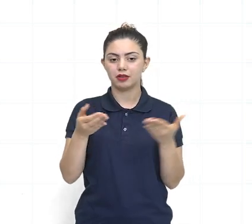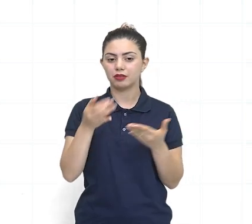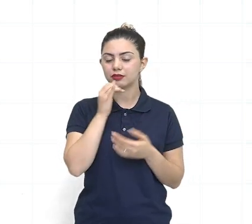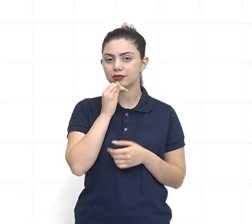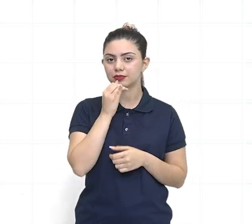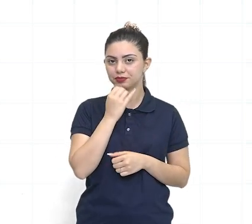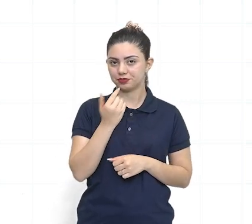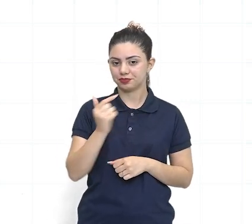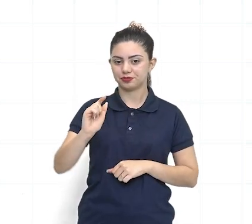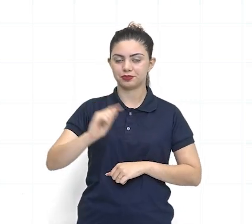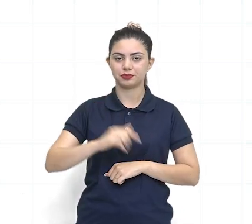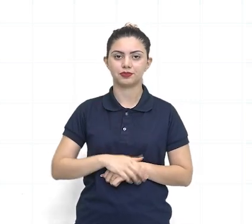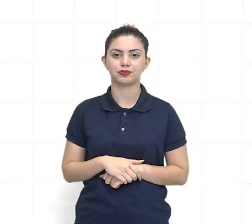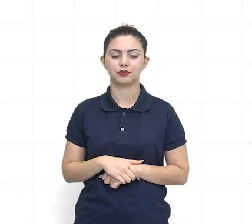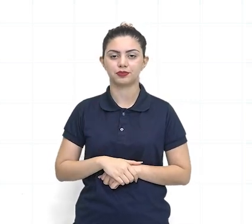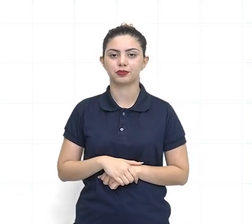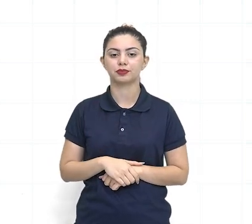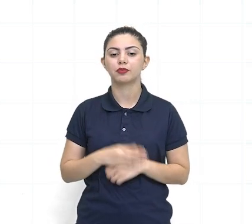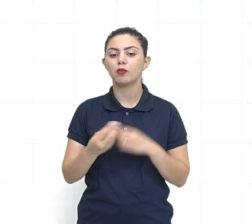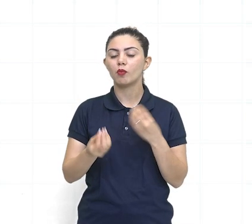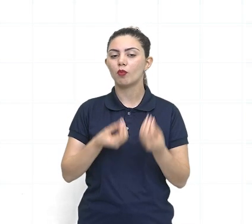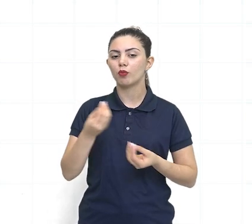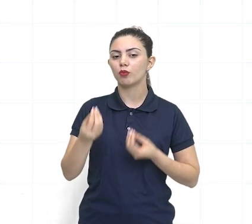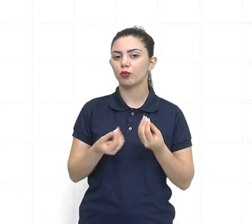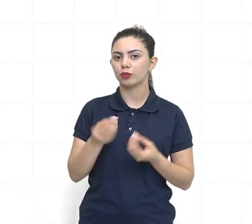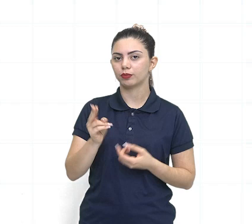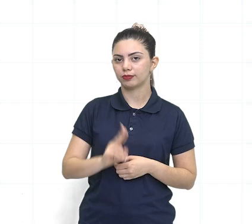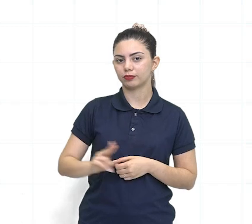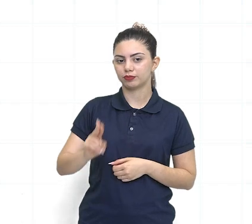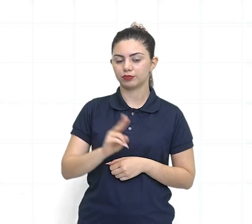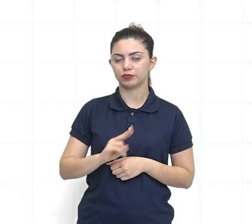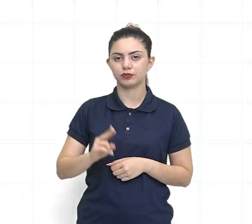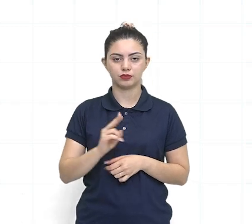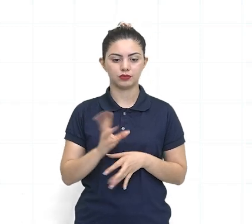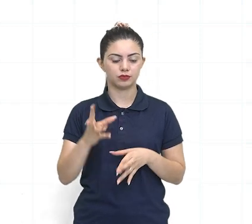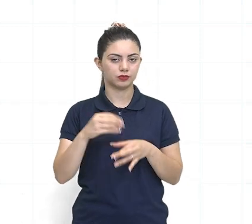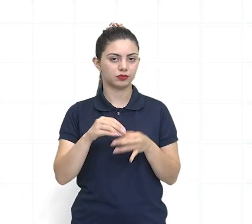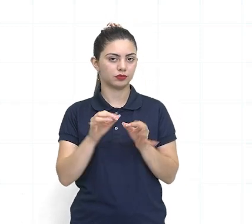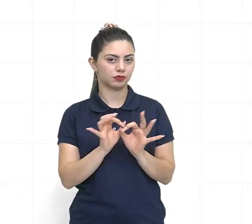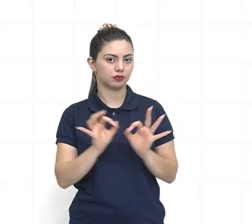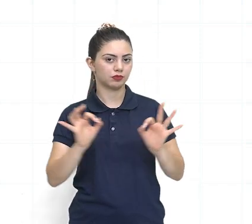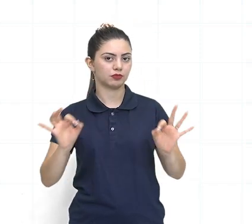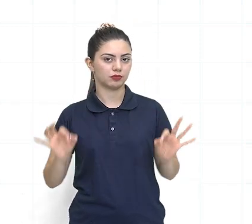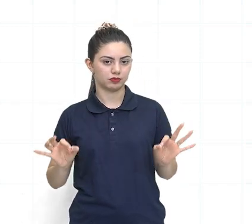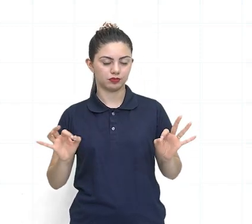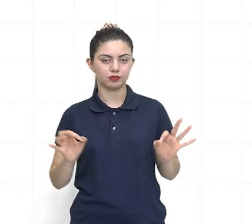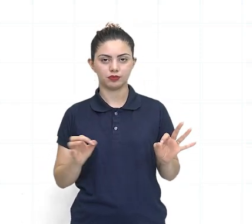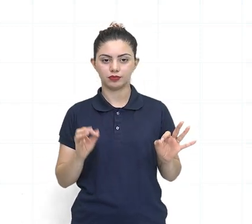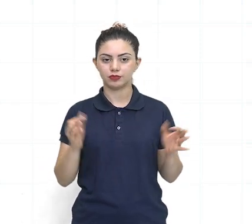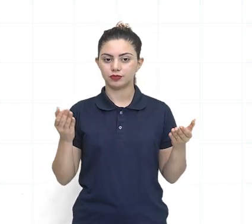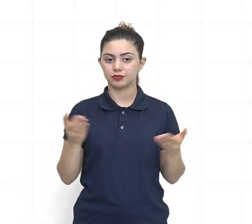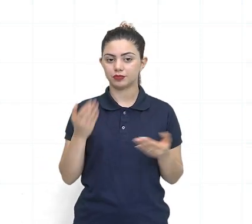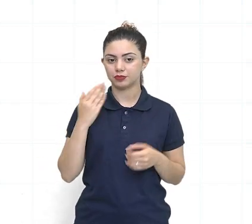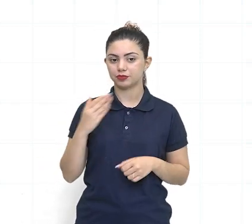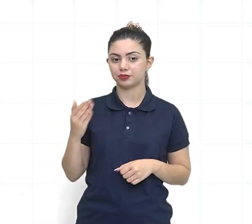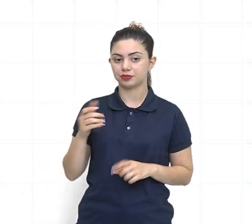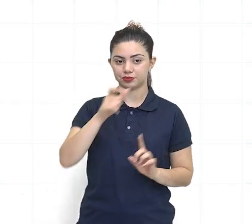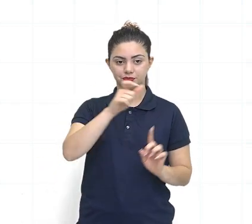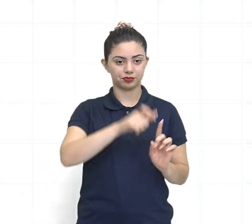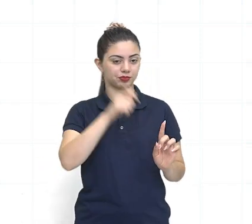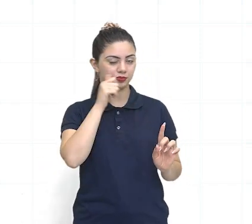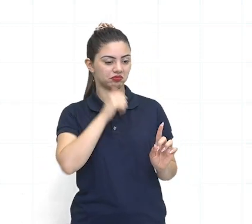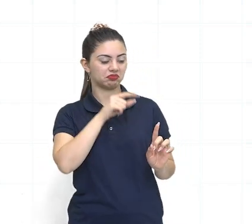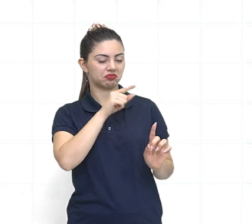emprego de artigo indefinido e como ele emprega esta ênfase. Ela foi